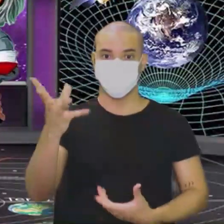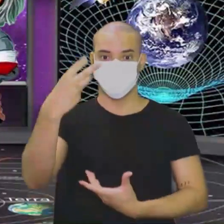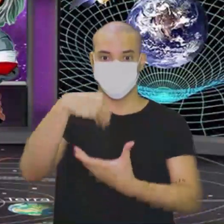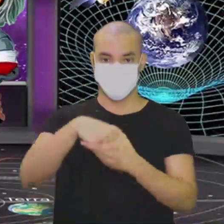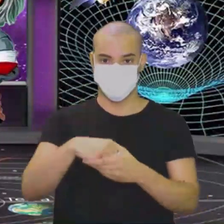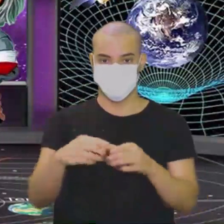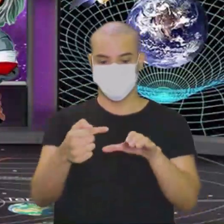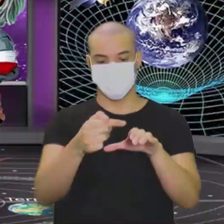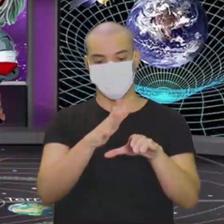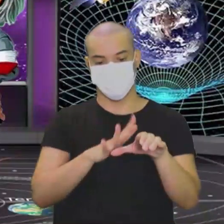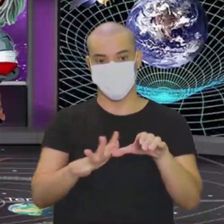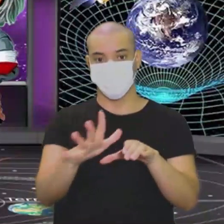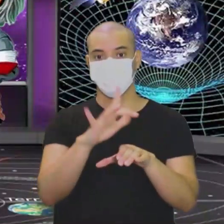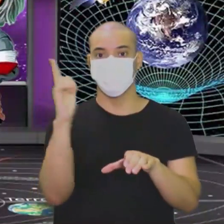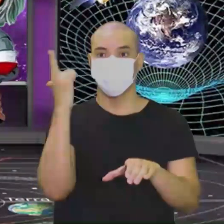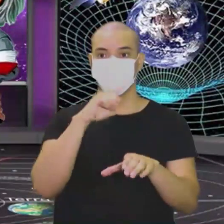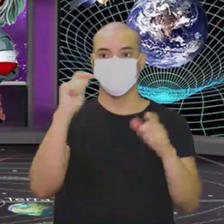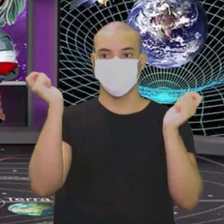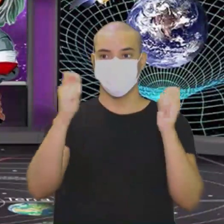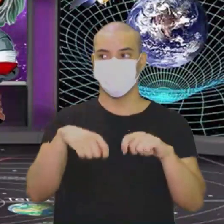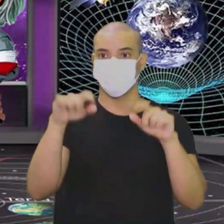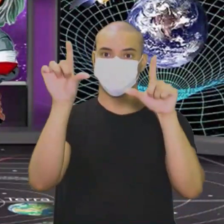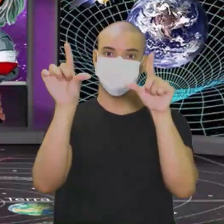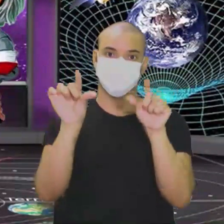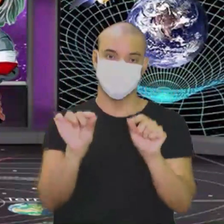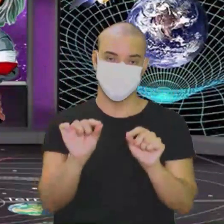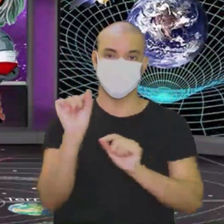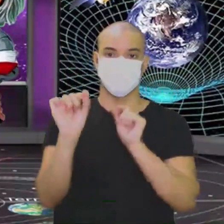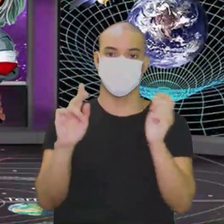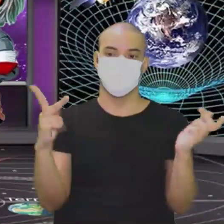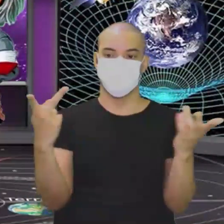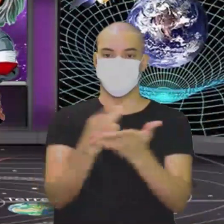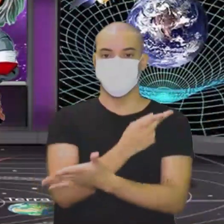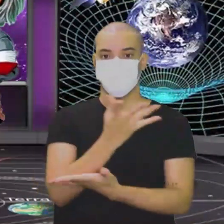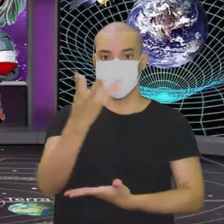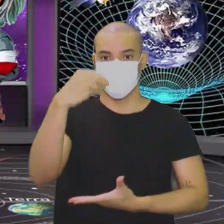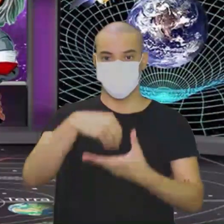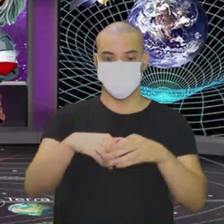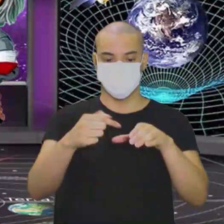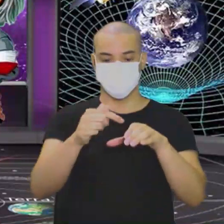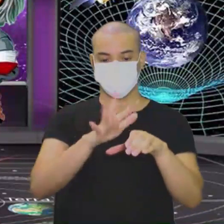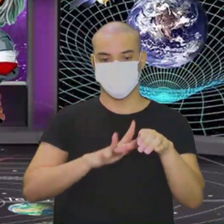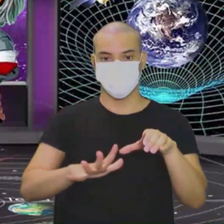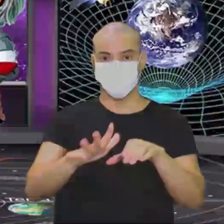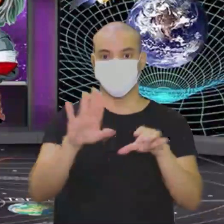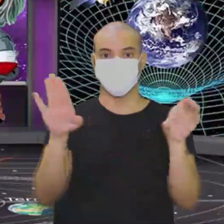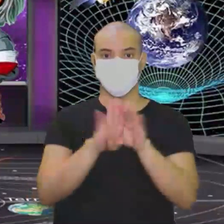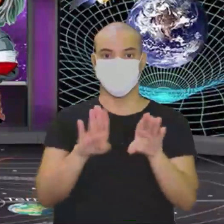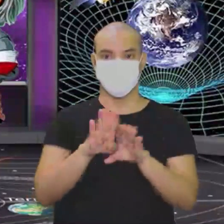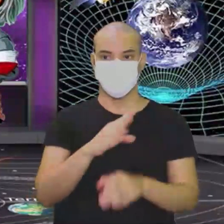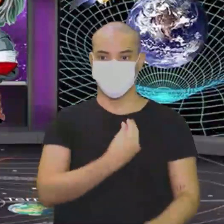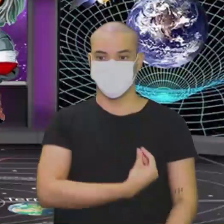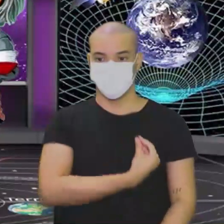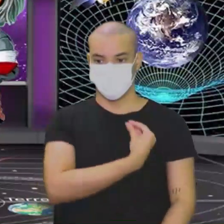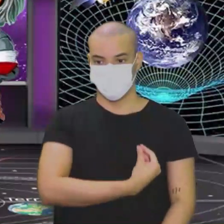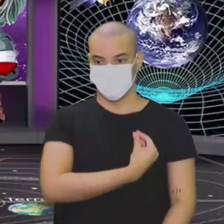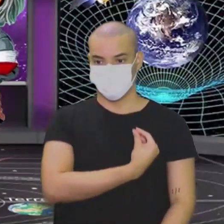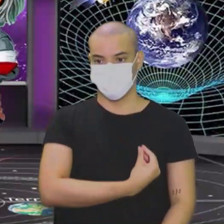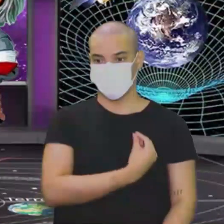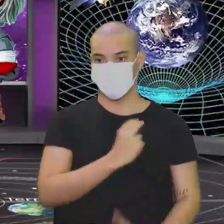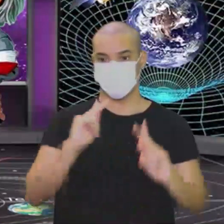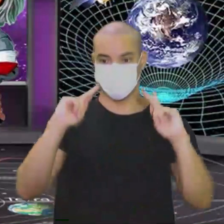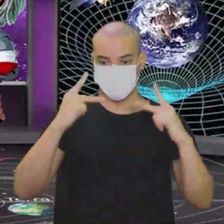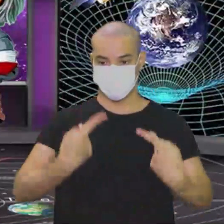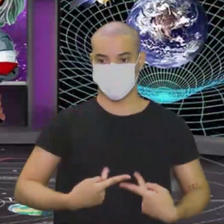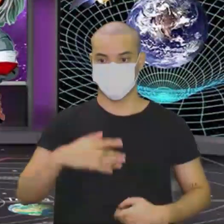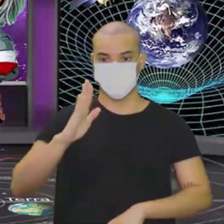circuitos para poder minimizar os danos causados ao circuito e também à vida humana, né, que é o mais importante aí a